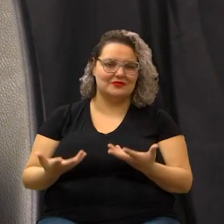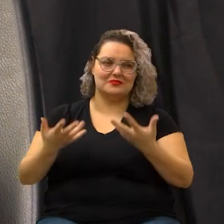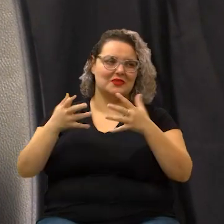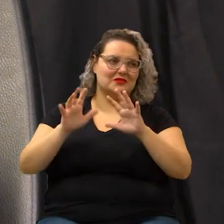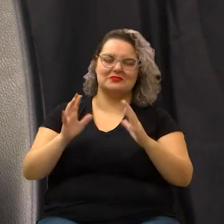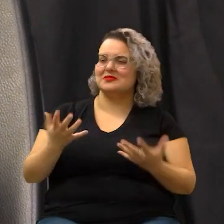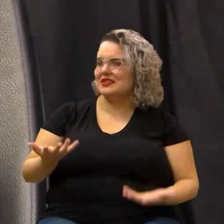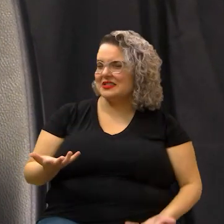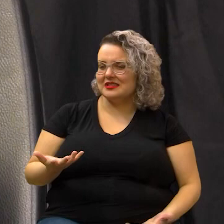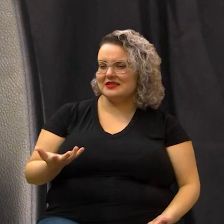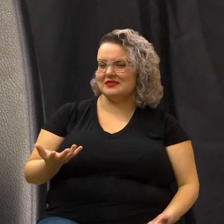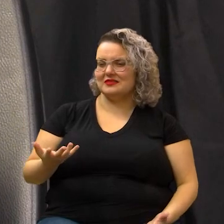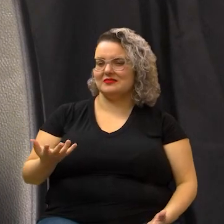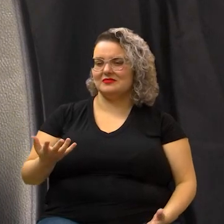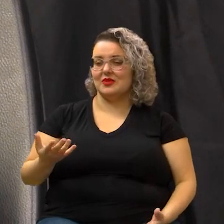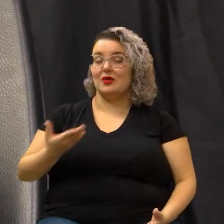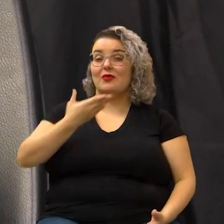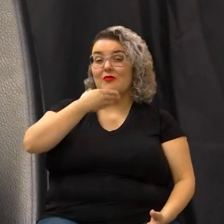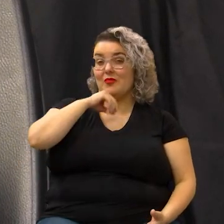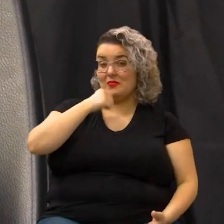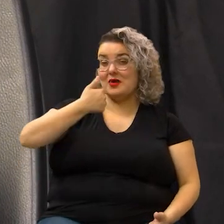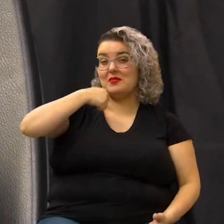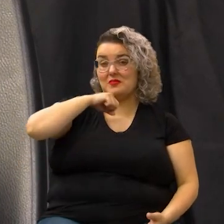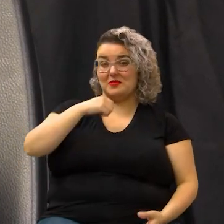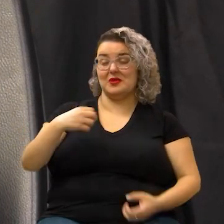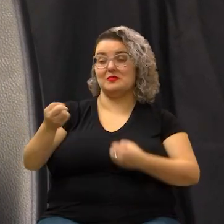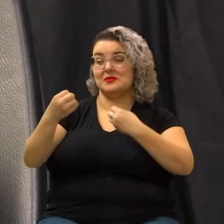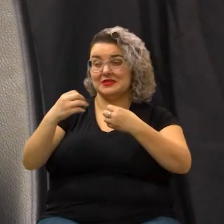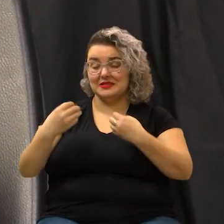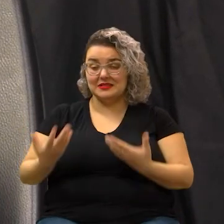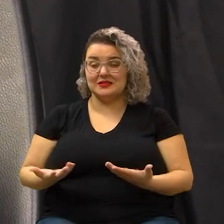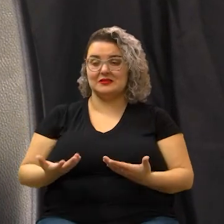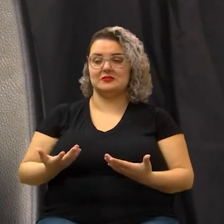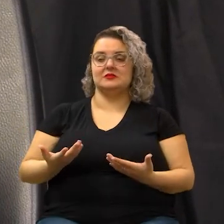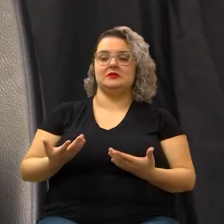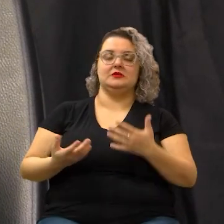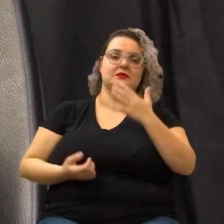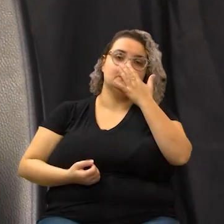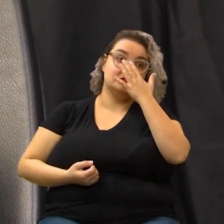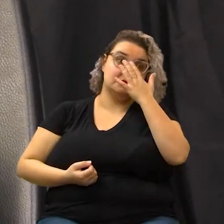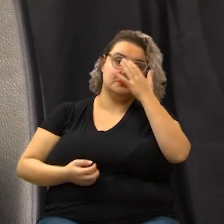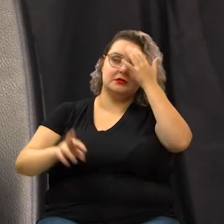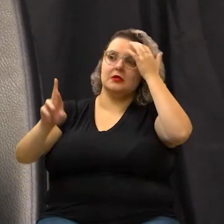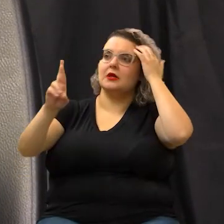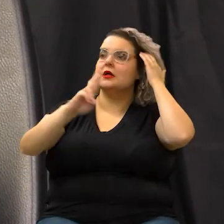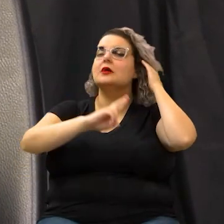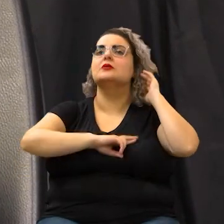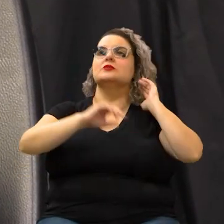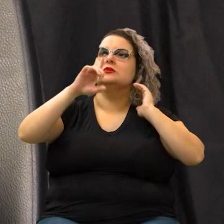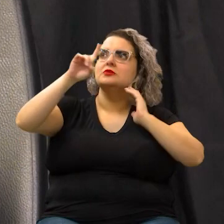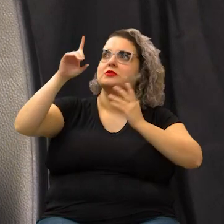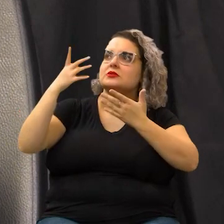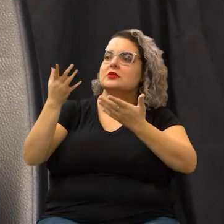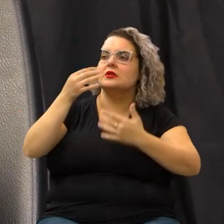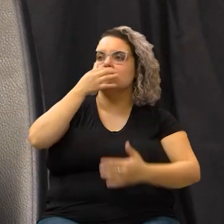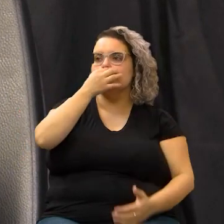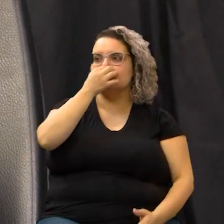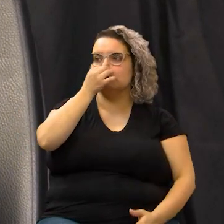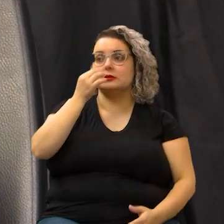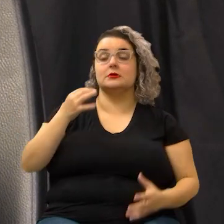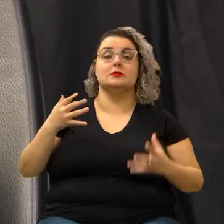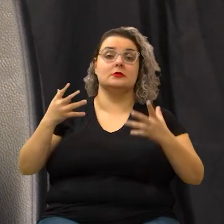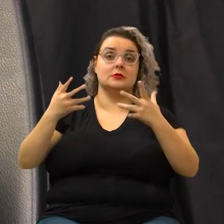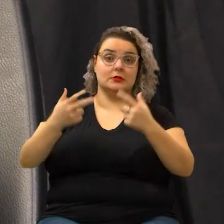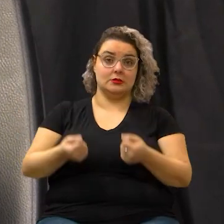de respeito. Sei. Olhar para dentro daquilo que meu pai e minha mãe também deixou, que foi a questão, né, da religiosidade, de